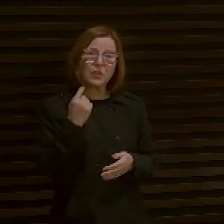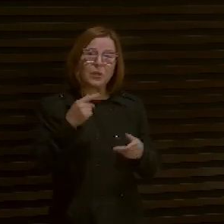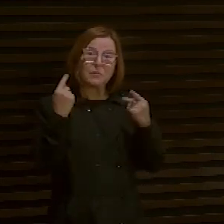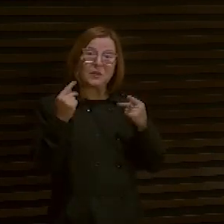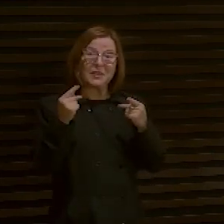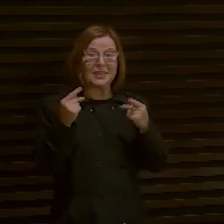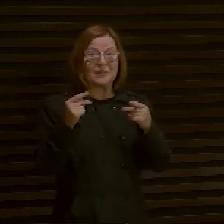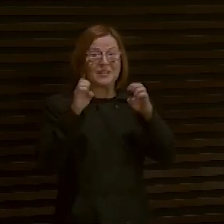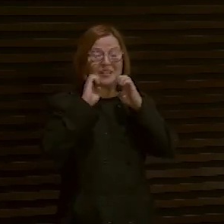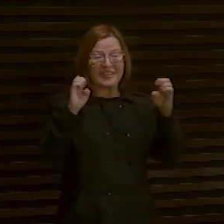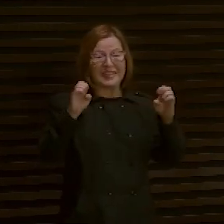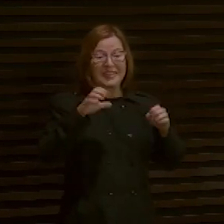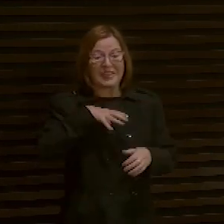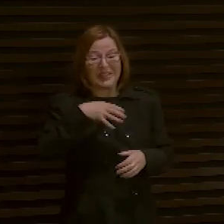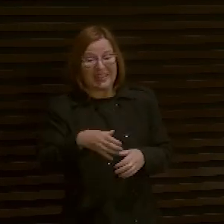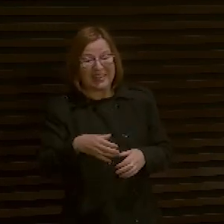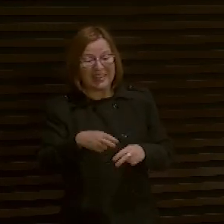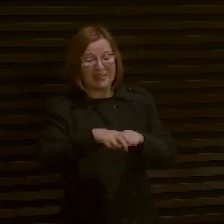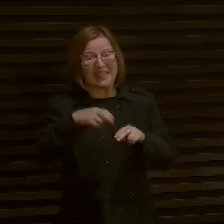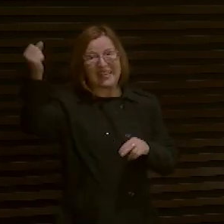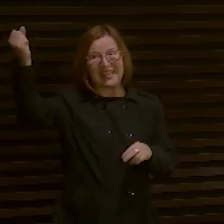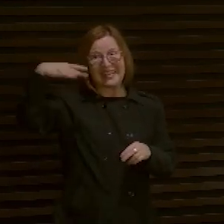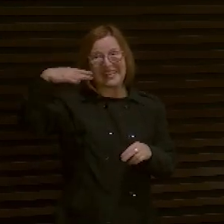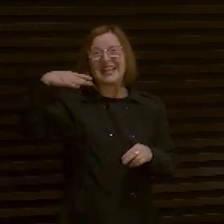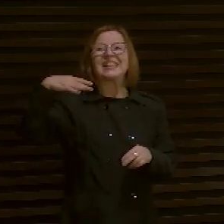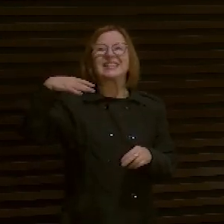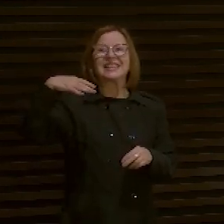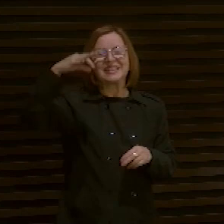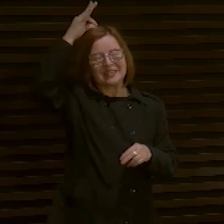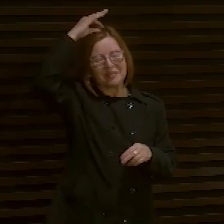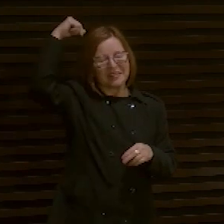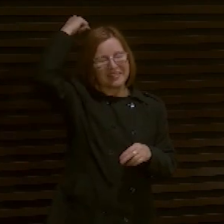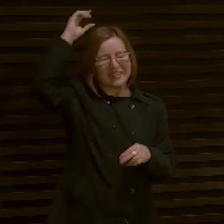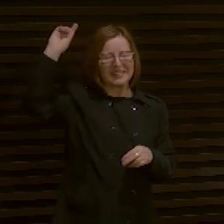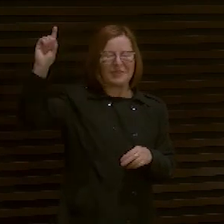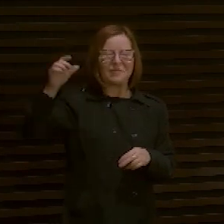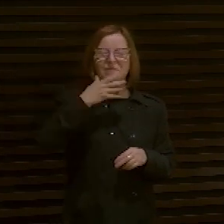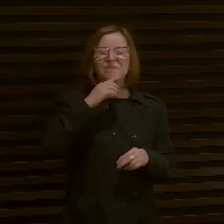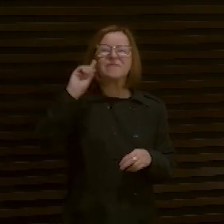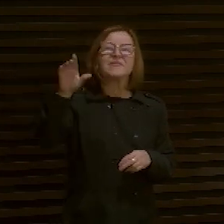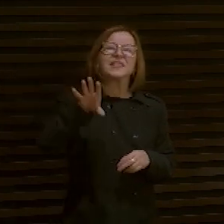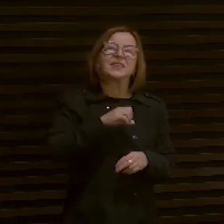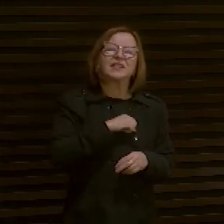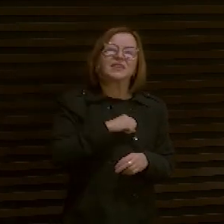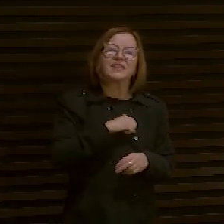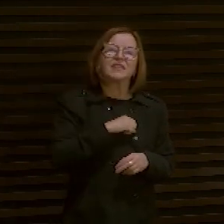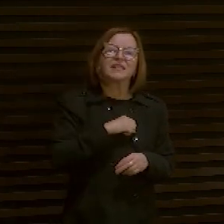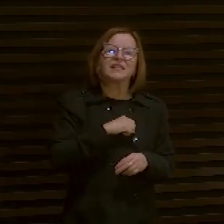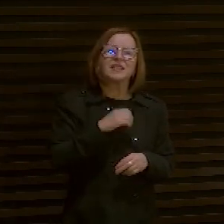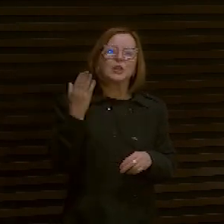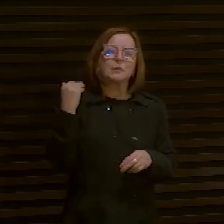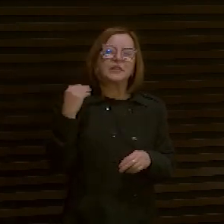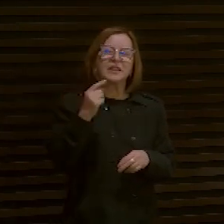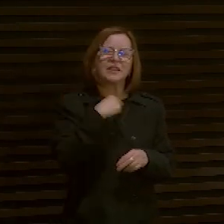e pela graça e pela dependência do Espírito Santo de Deus. Pai amado, um dia estávamos